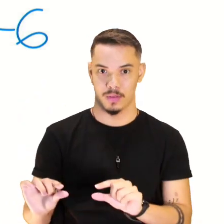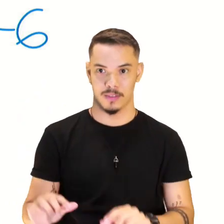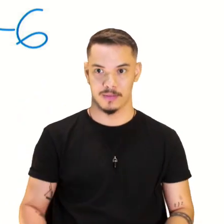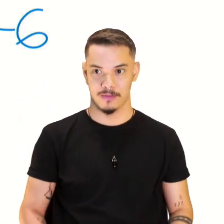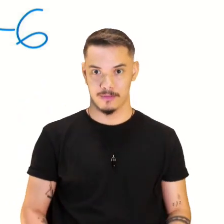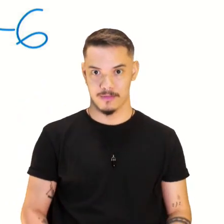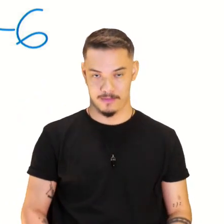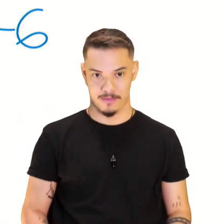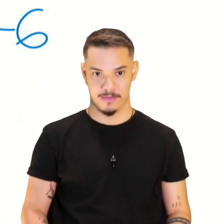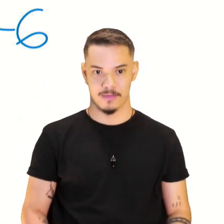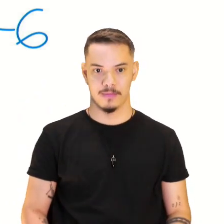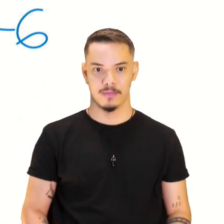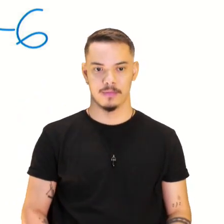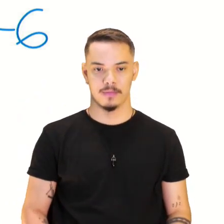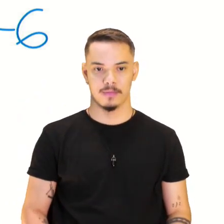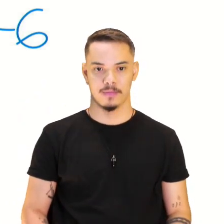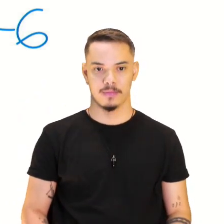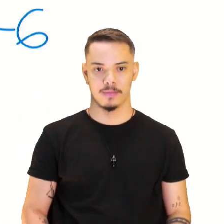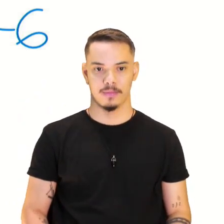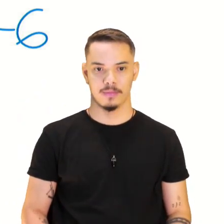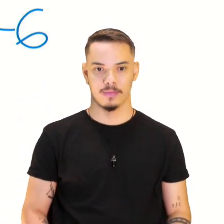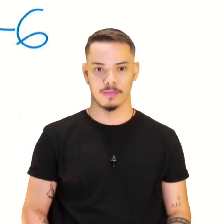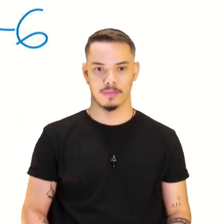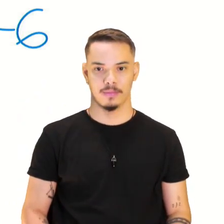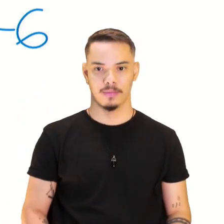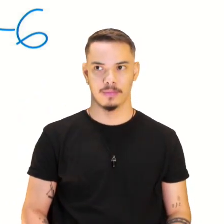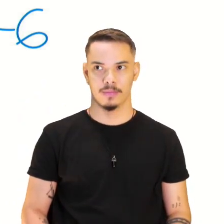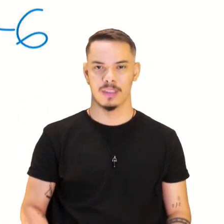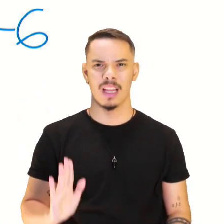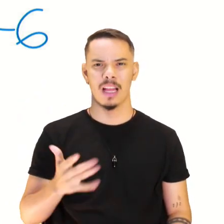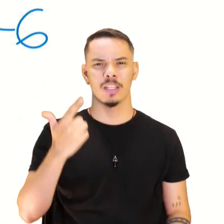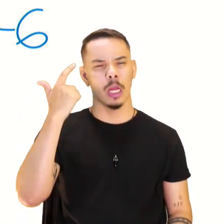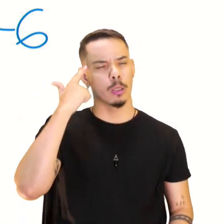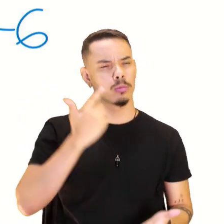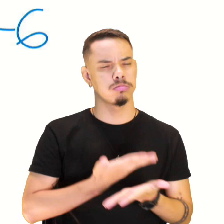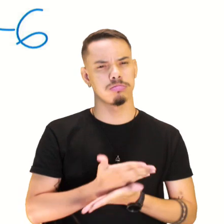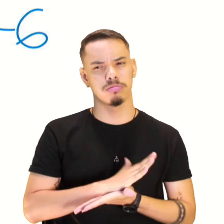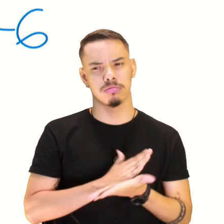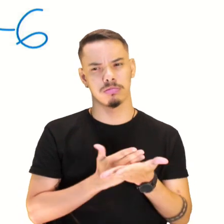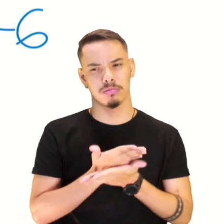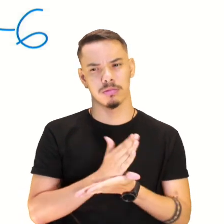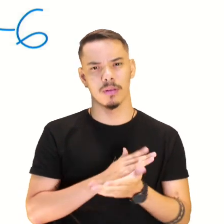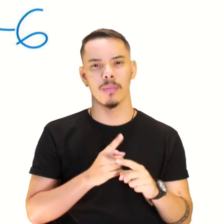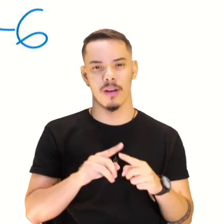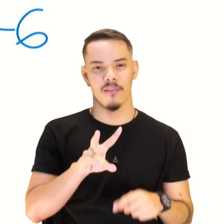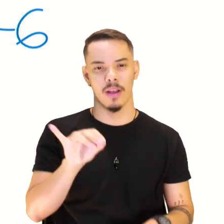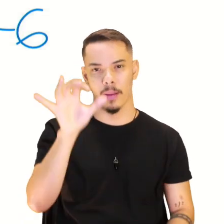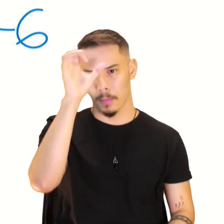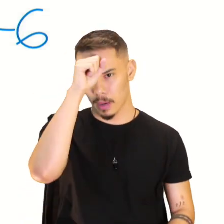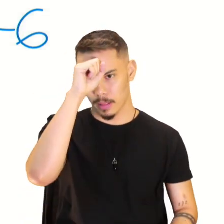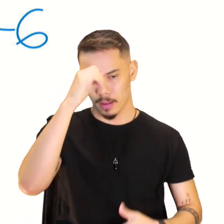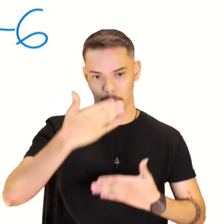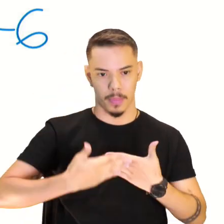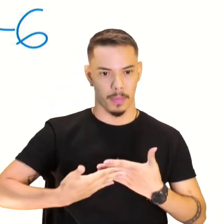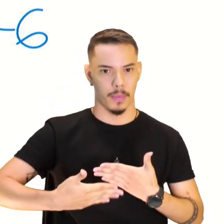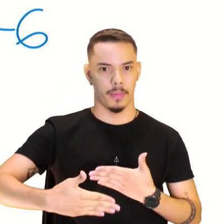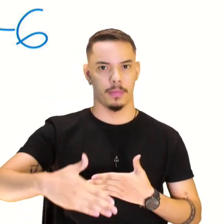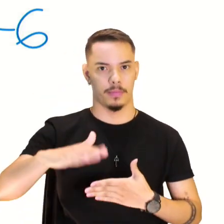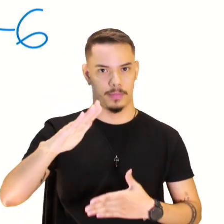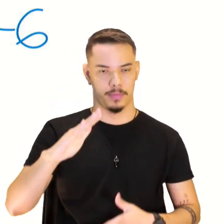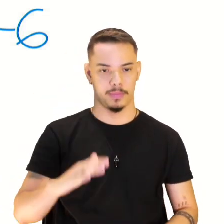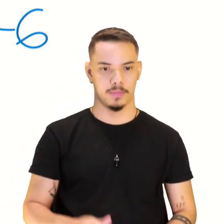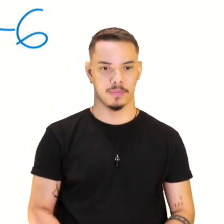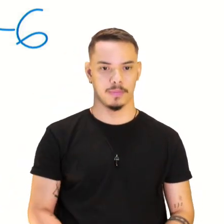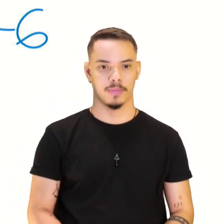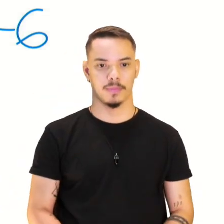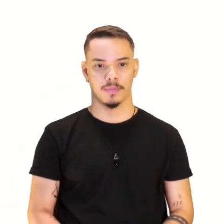é. Já fica uma pulga atrás da orelha. É, mas a gente vai aprender isso aí na sequência da sequência. Vamos de